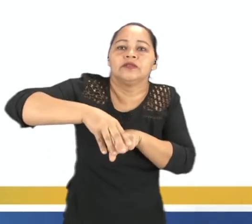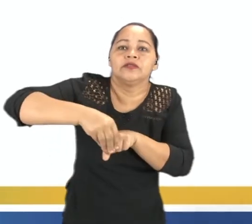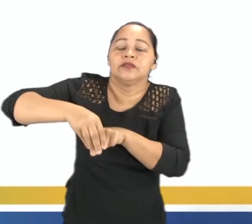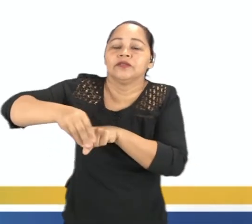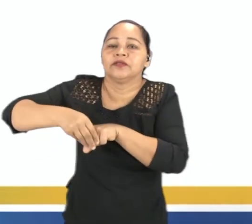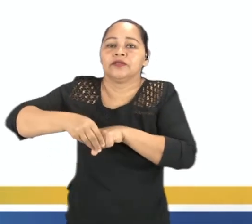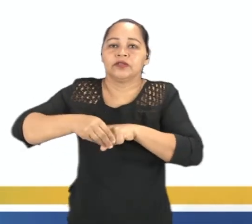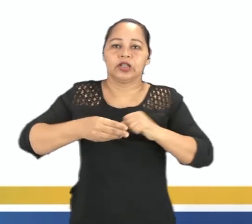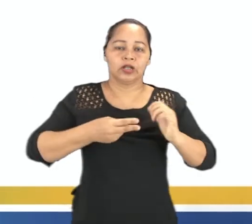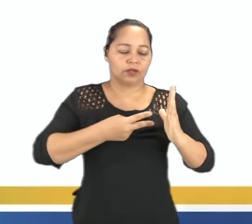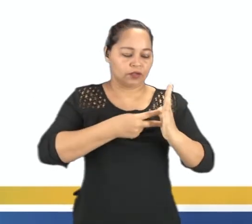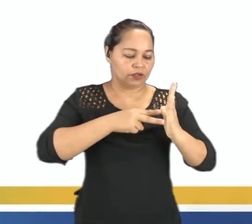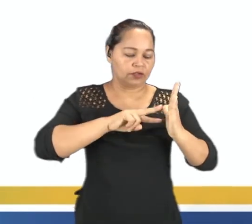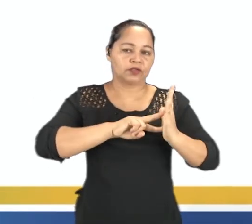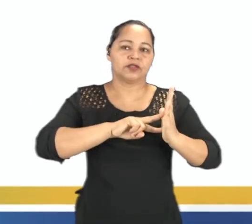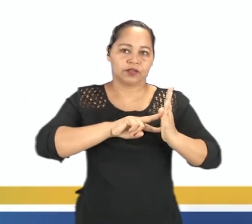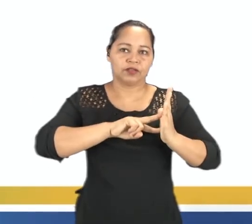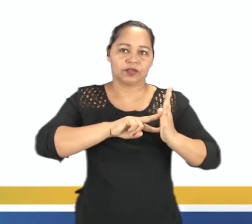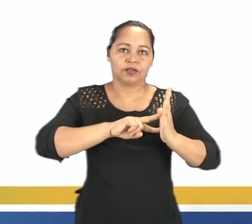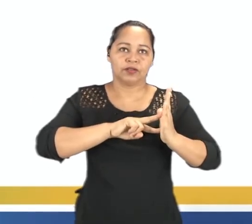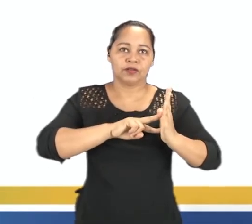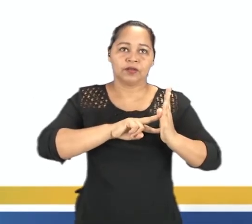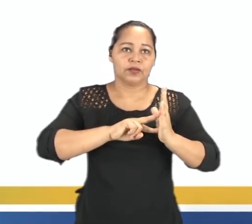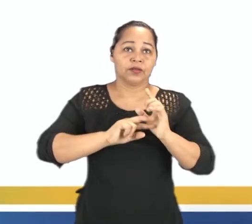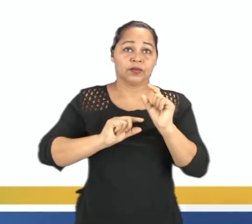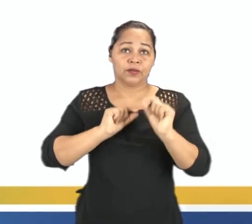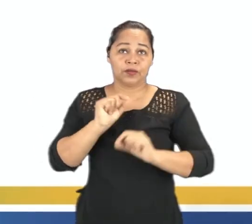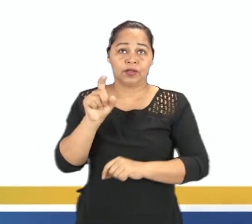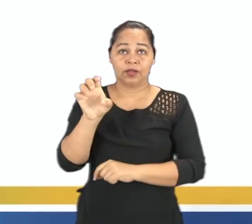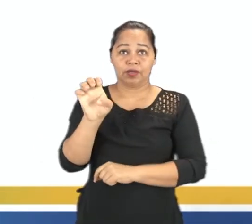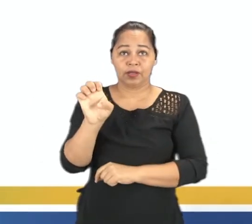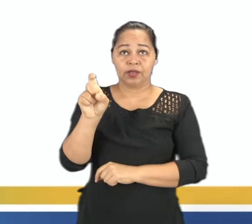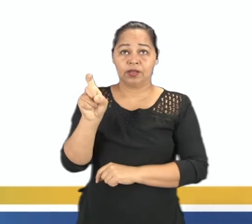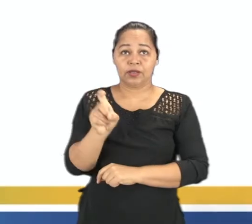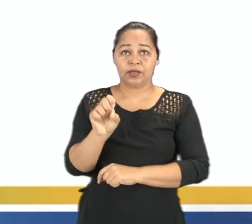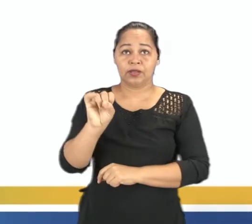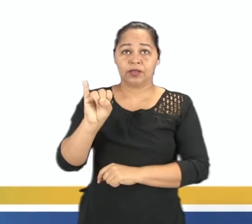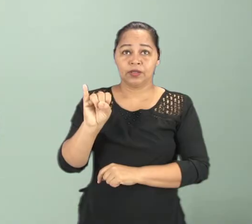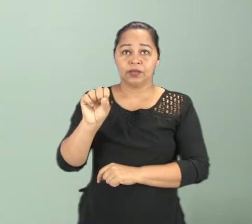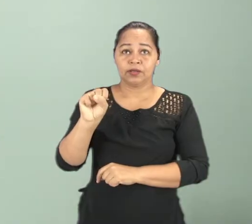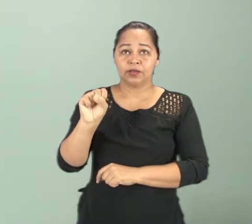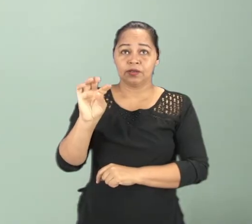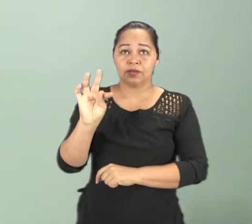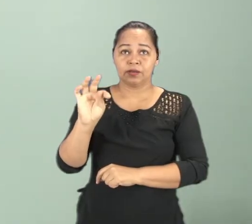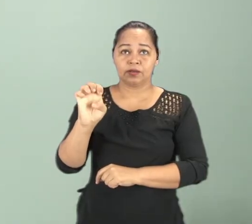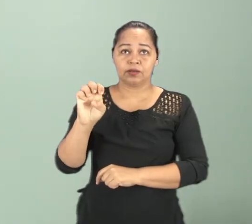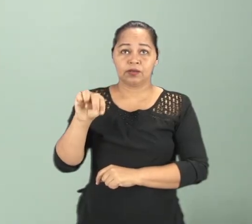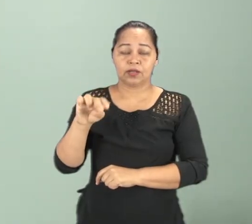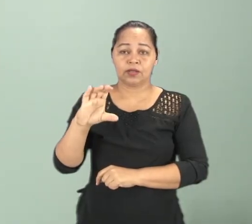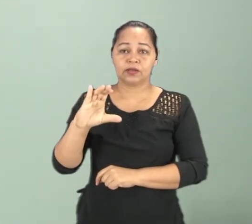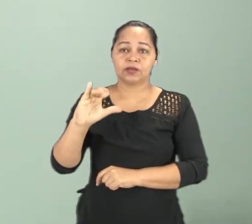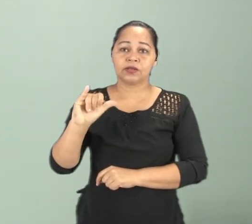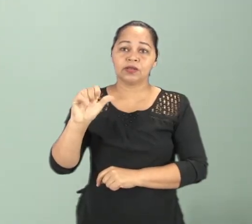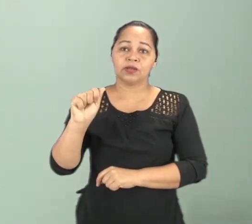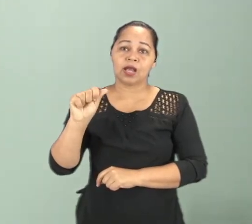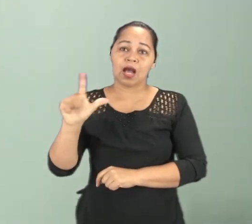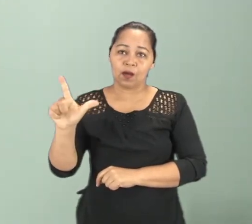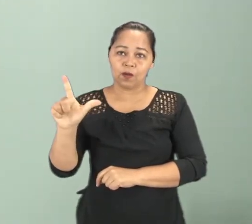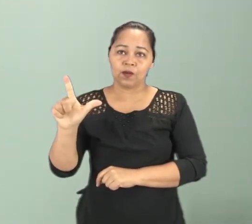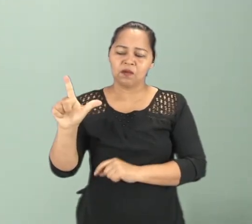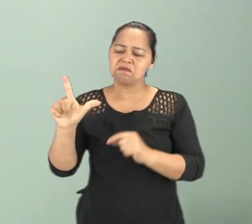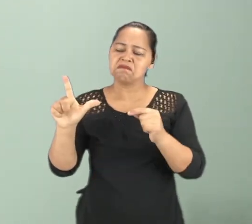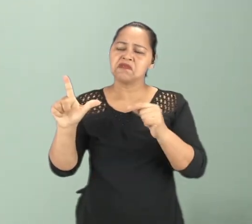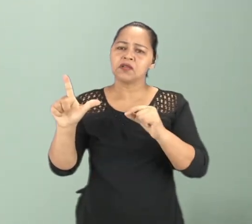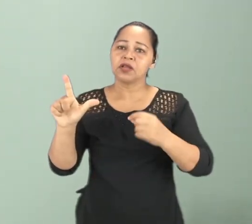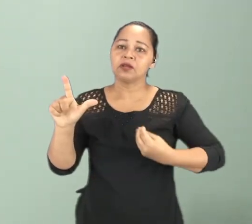O sentido existencial da sua existência, ela não tem você precisa acreditar